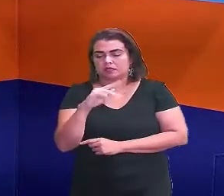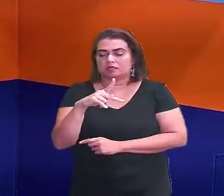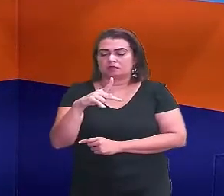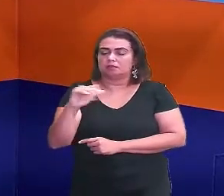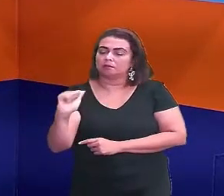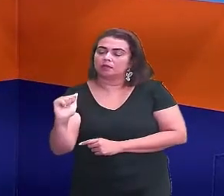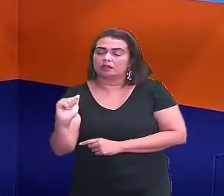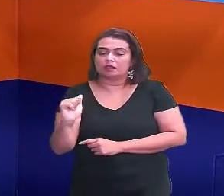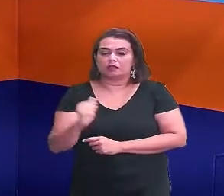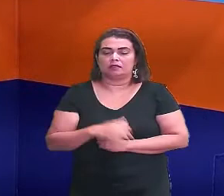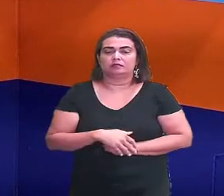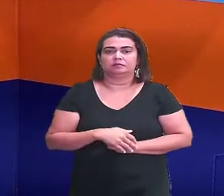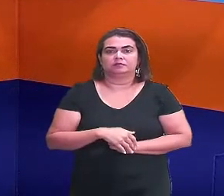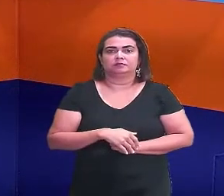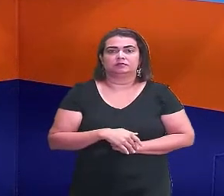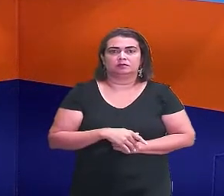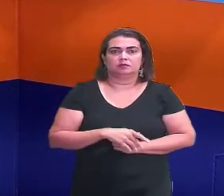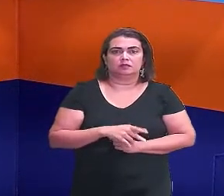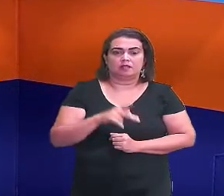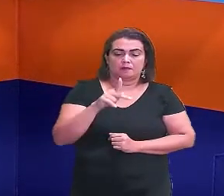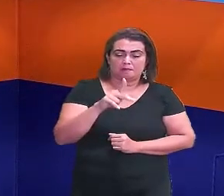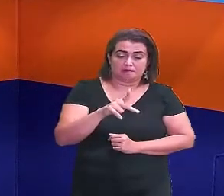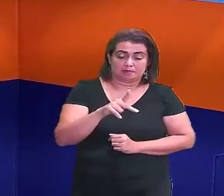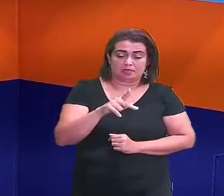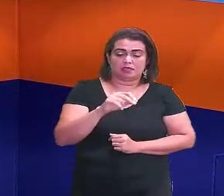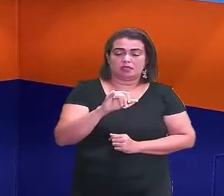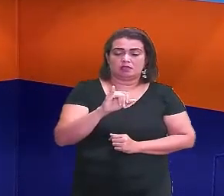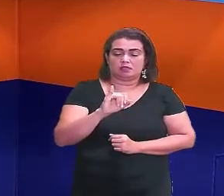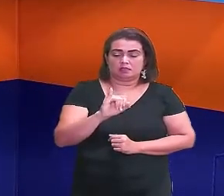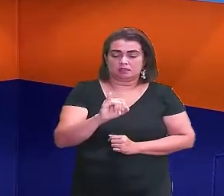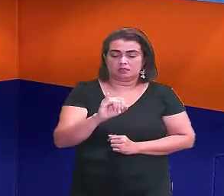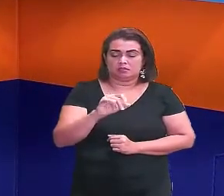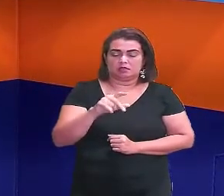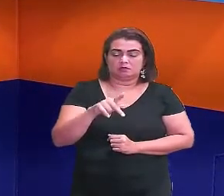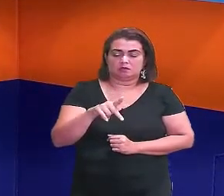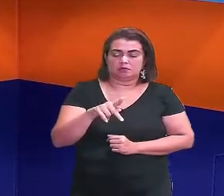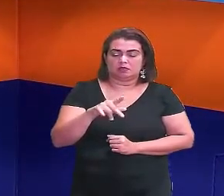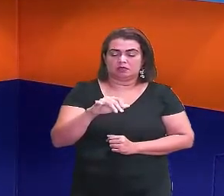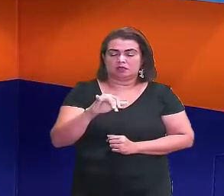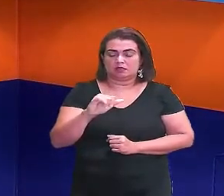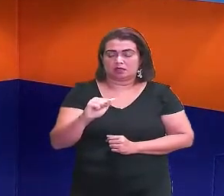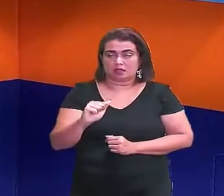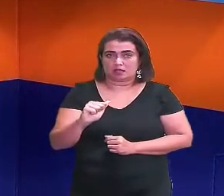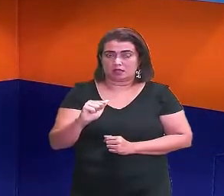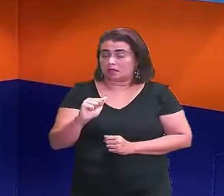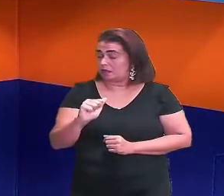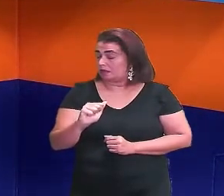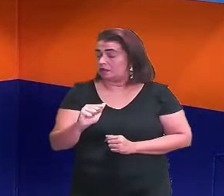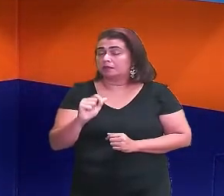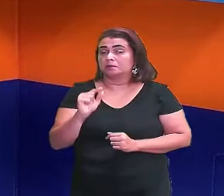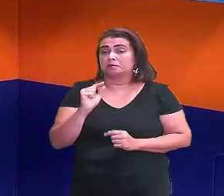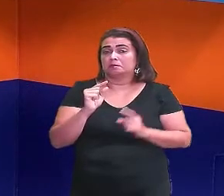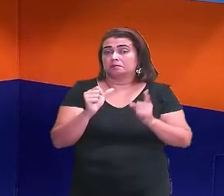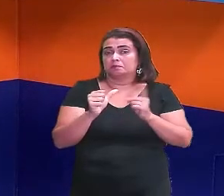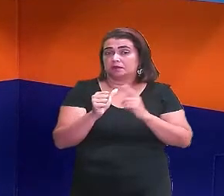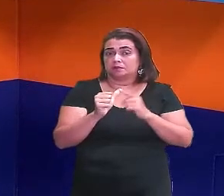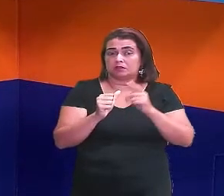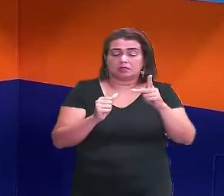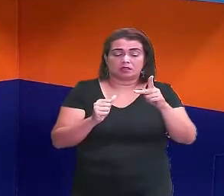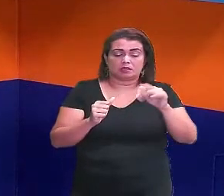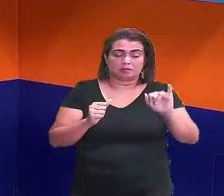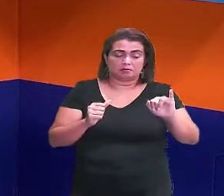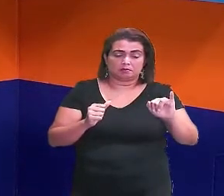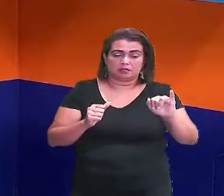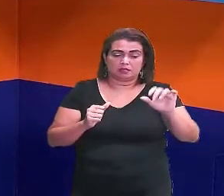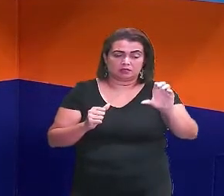P-I-P-A, para formar o nome pipa. Então, eu vou colocar o P com I para uma sílaba, porque o P sozinho